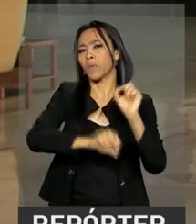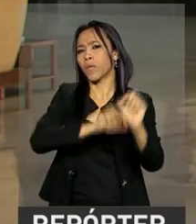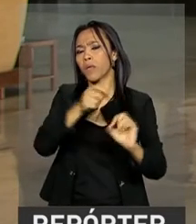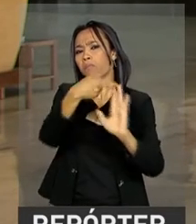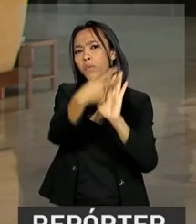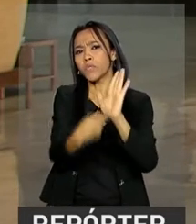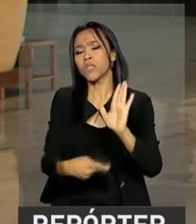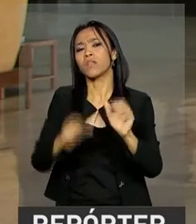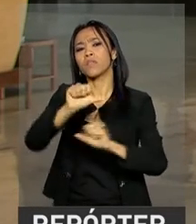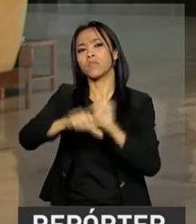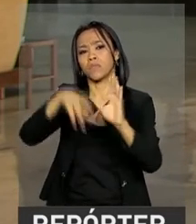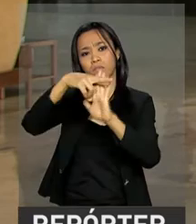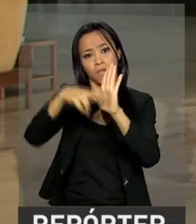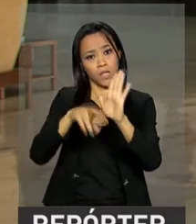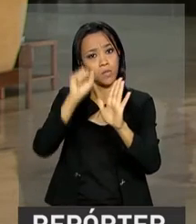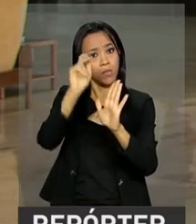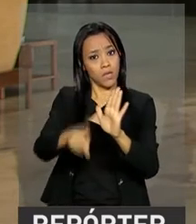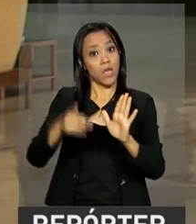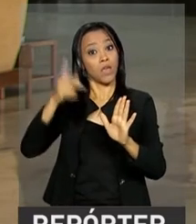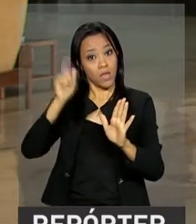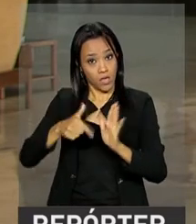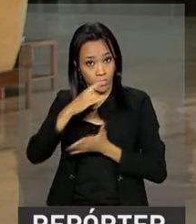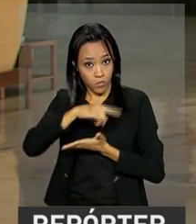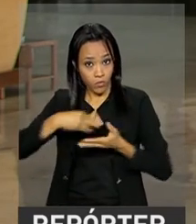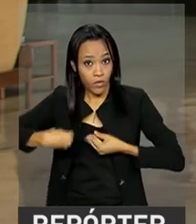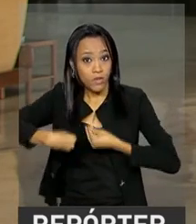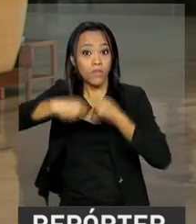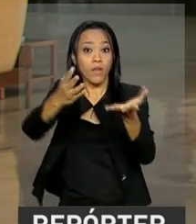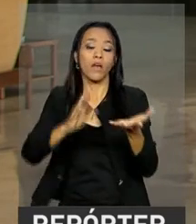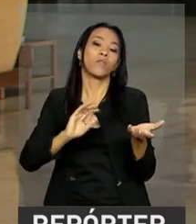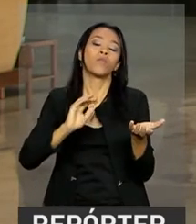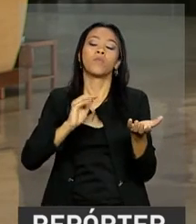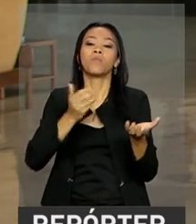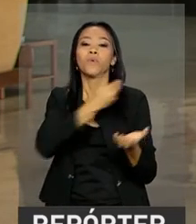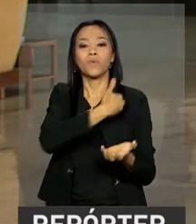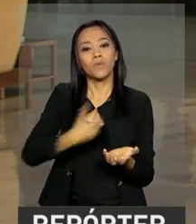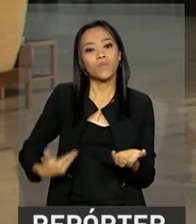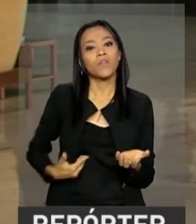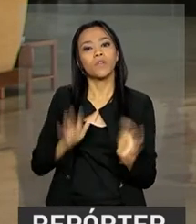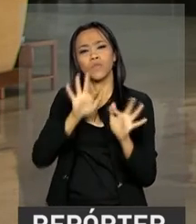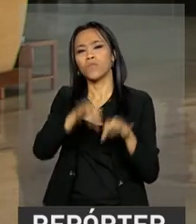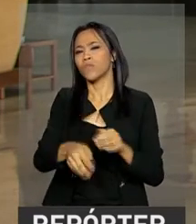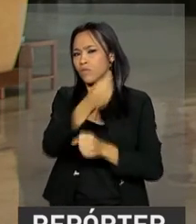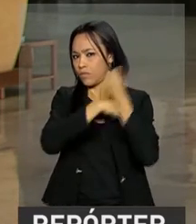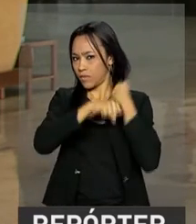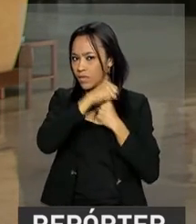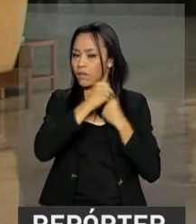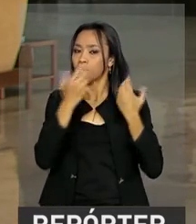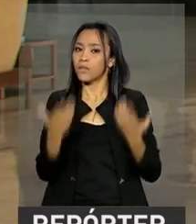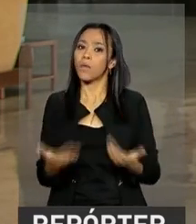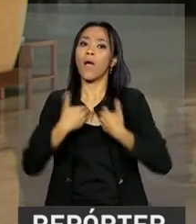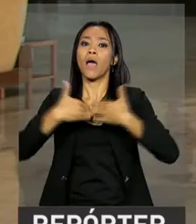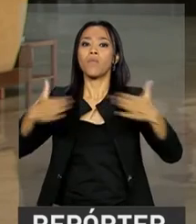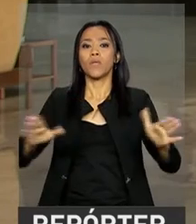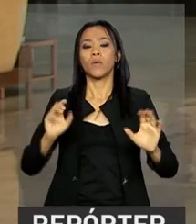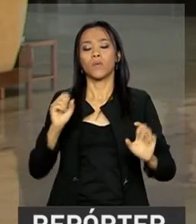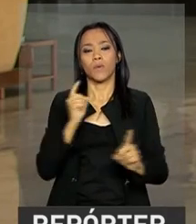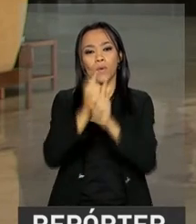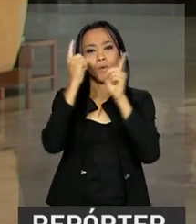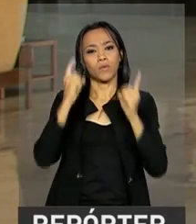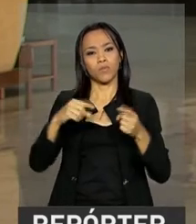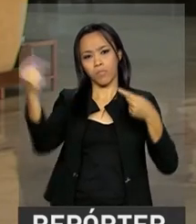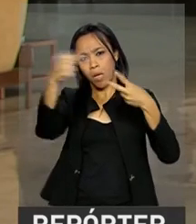de reforma da previdência enviado pelo governo no fim do ano passado o presidente michel temer abriu o encontro falando sobre os pontos